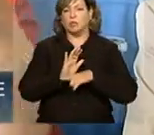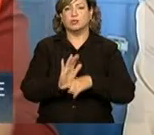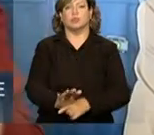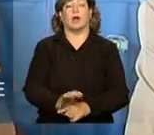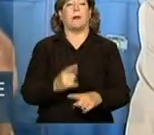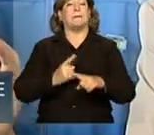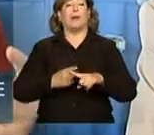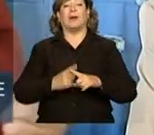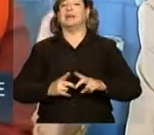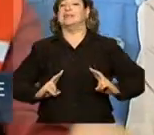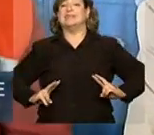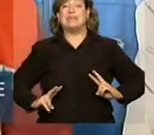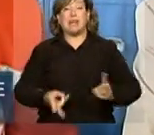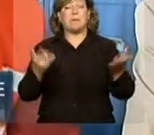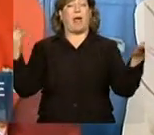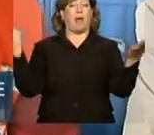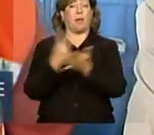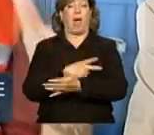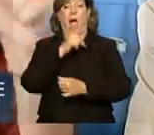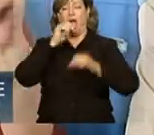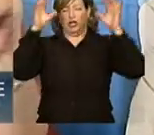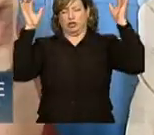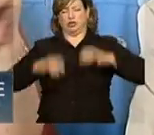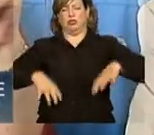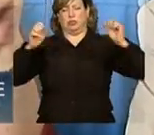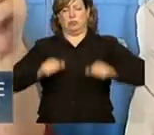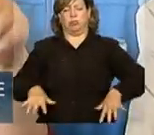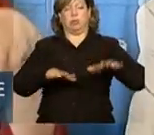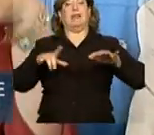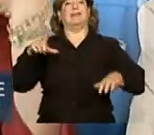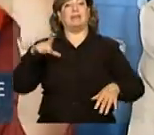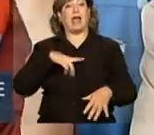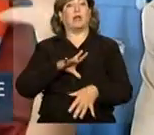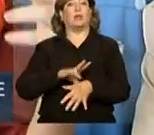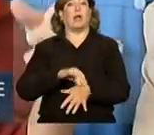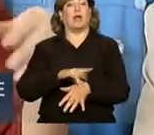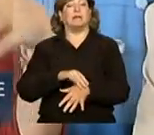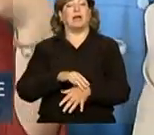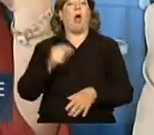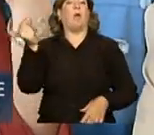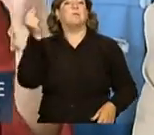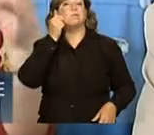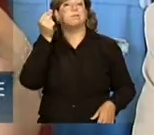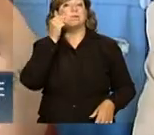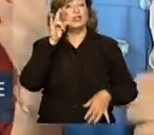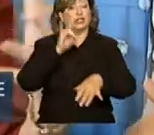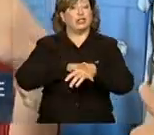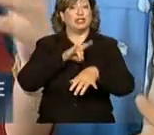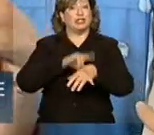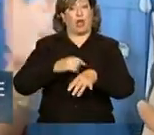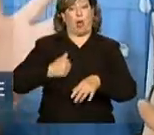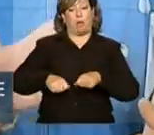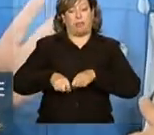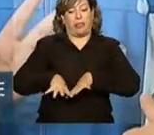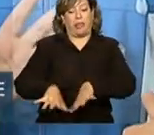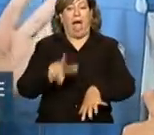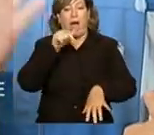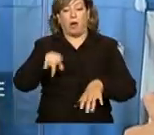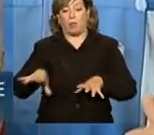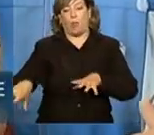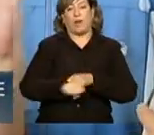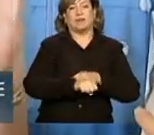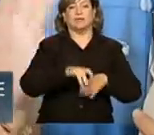porque em todos os desastres que tem alagamento, tem certas doenças, leptospirose e outras